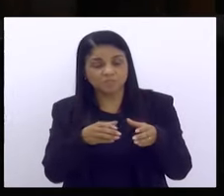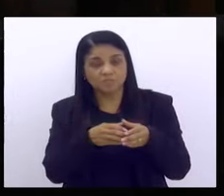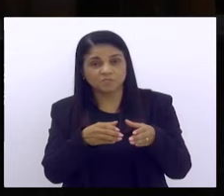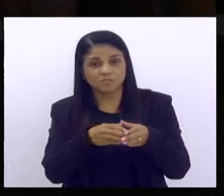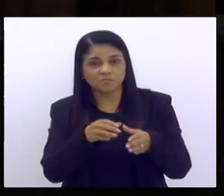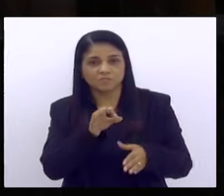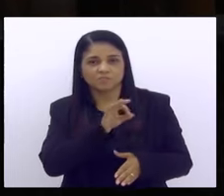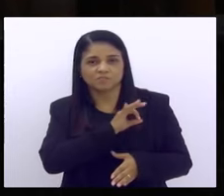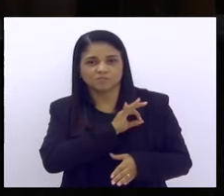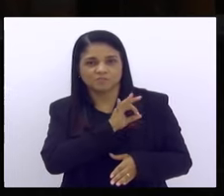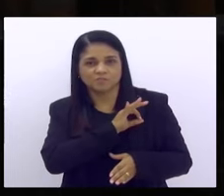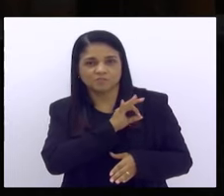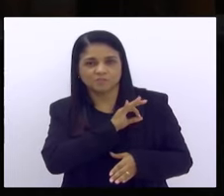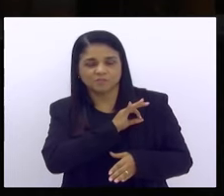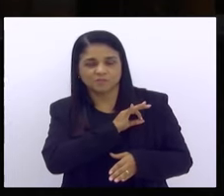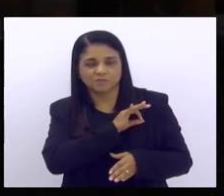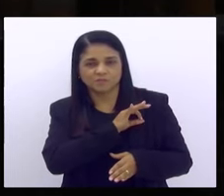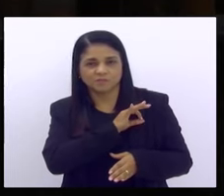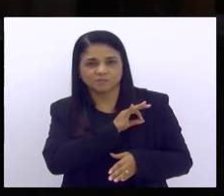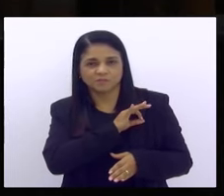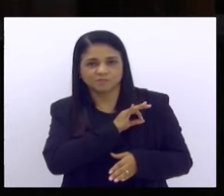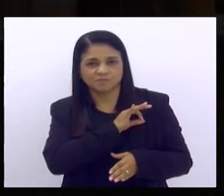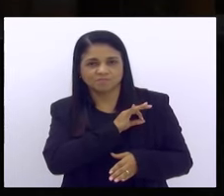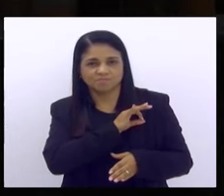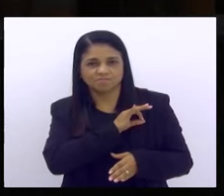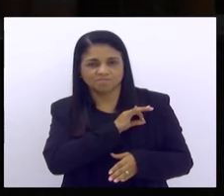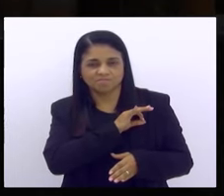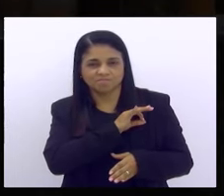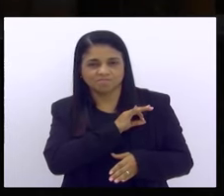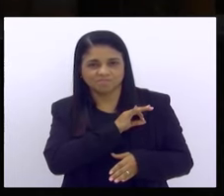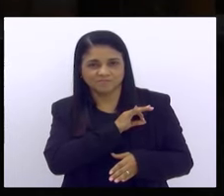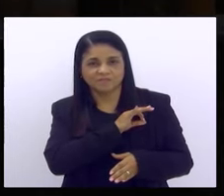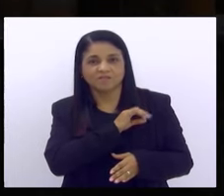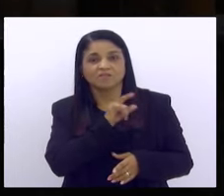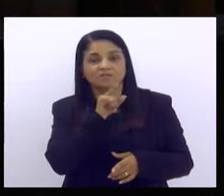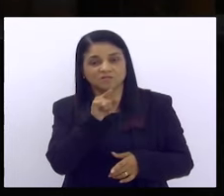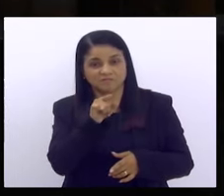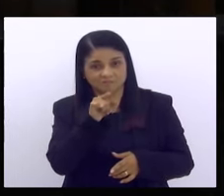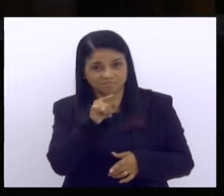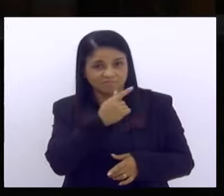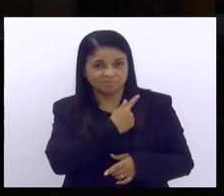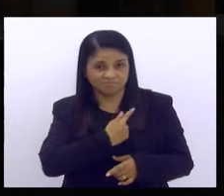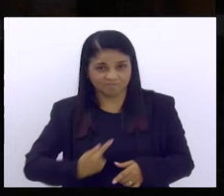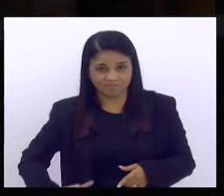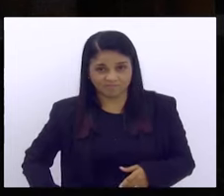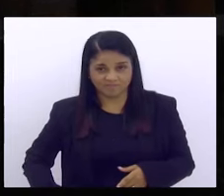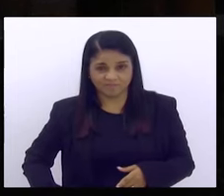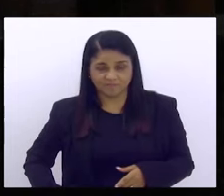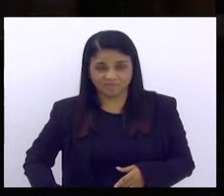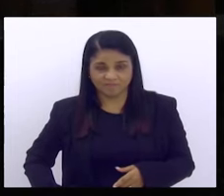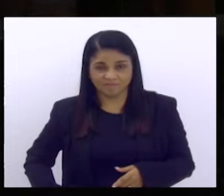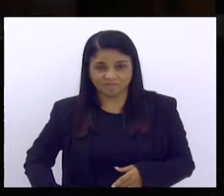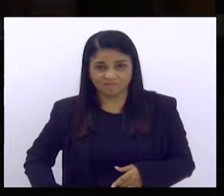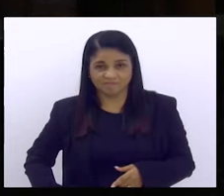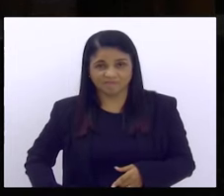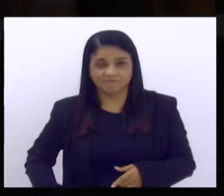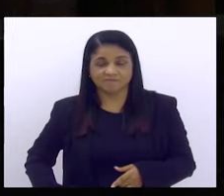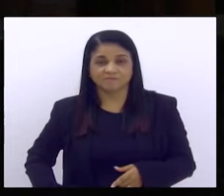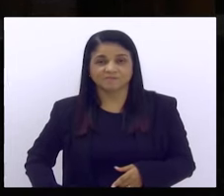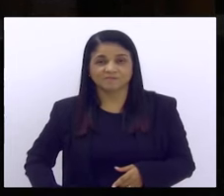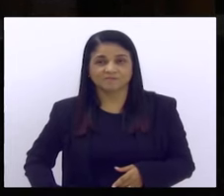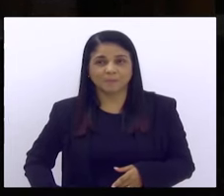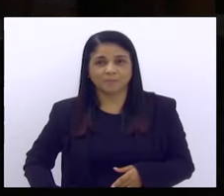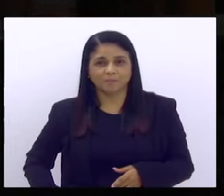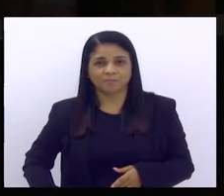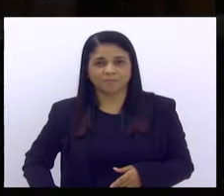corporação policial é gigantesco. E que o senhor, que por acaso